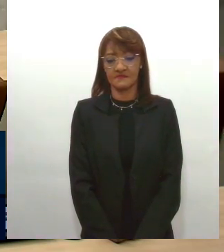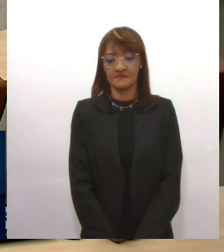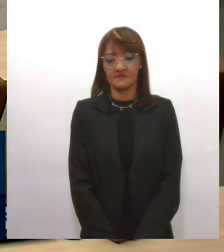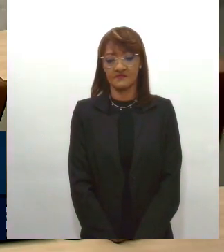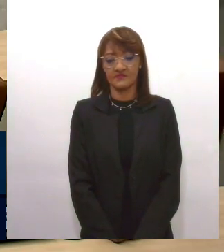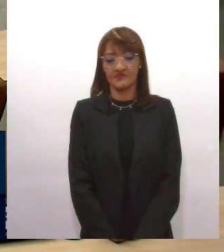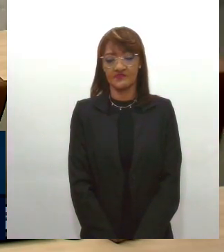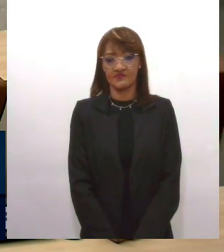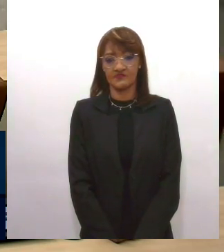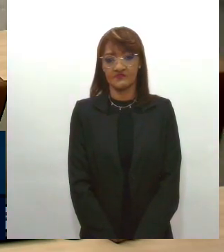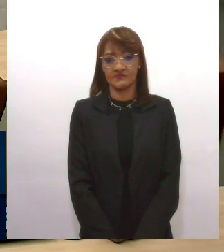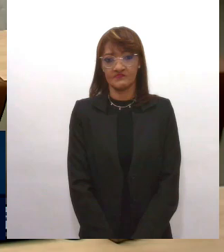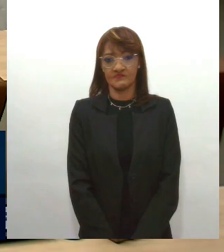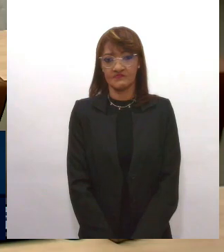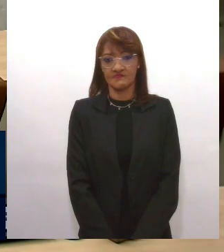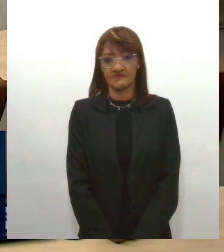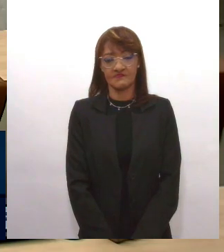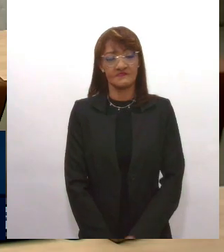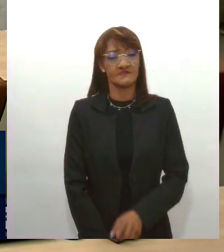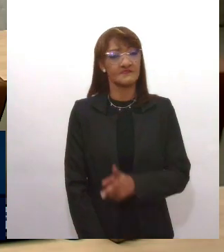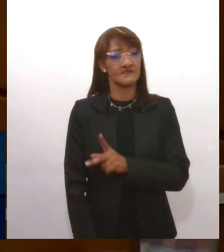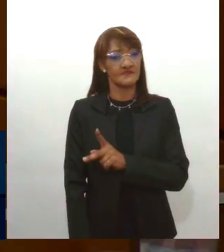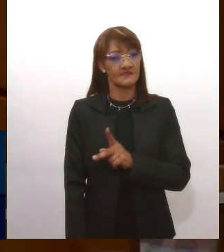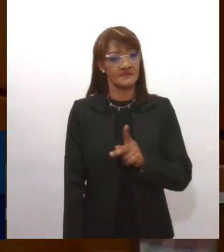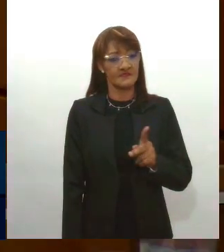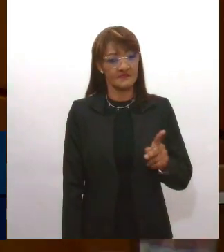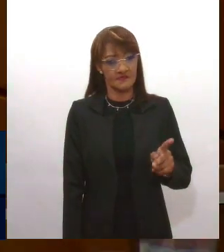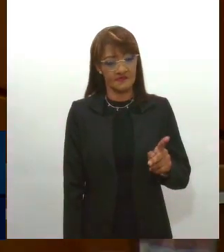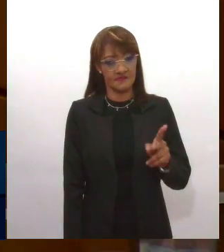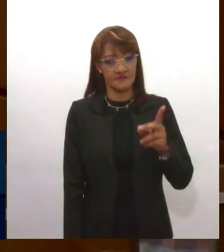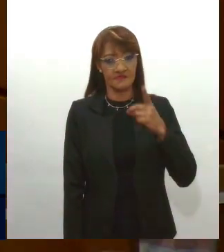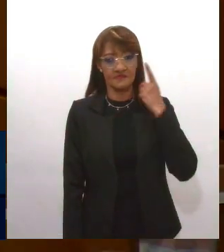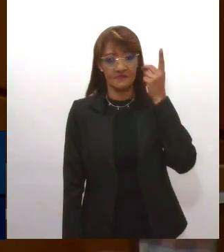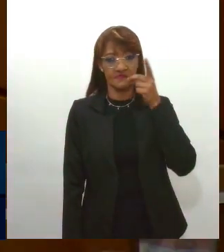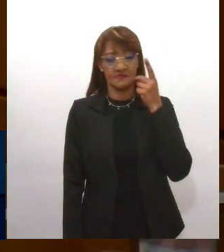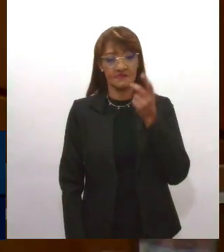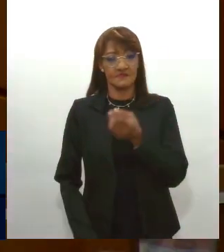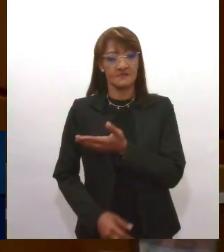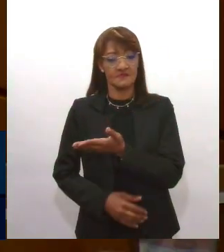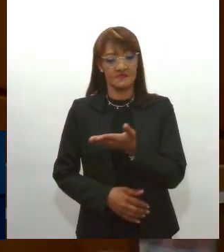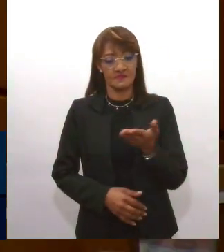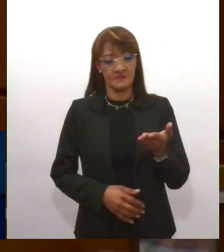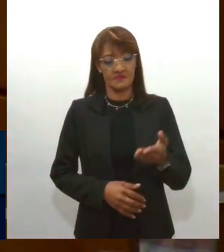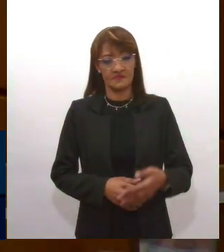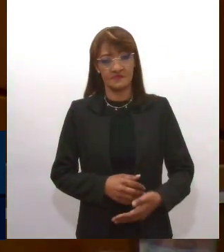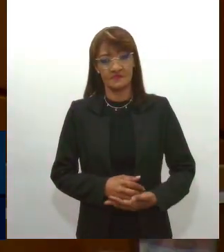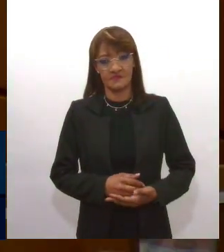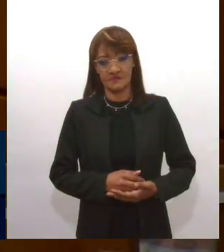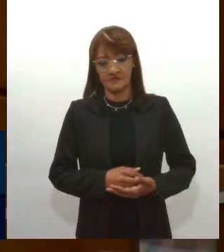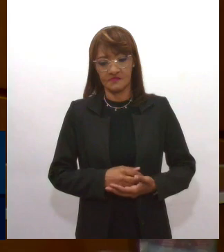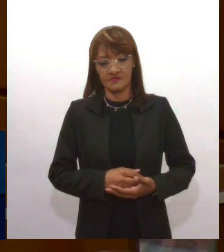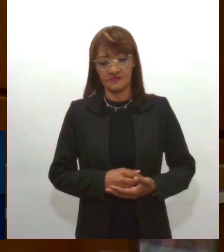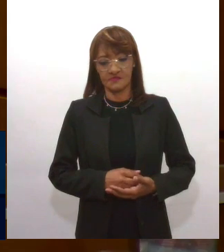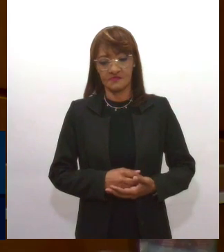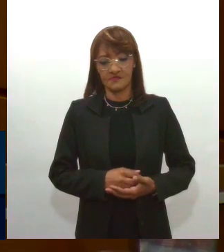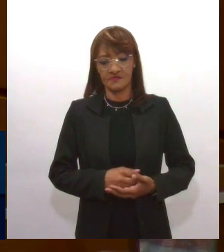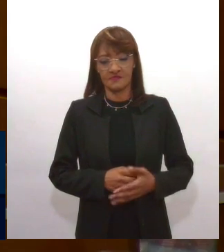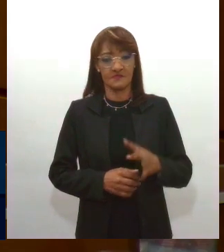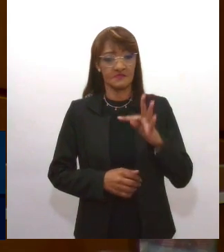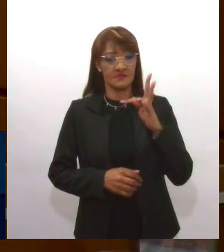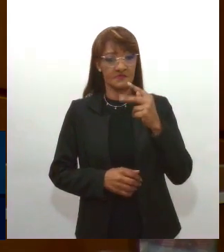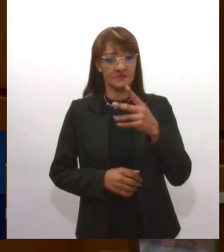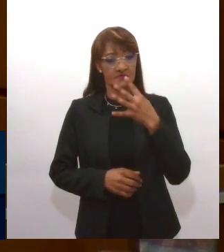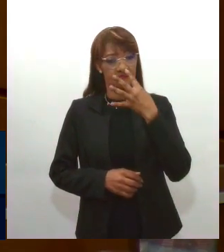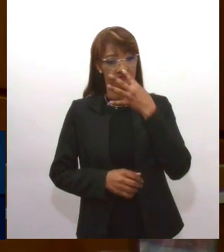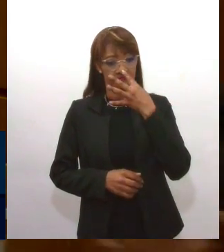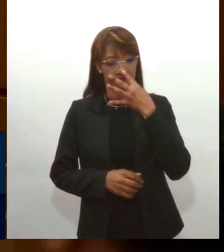senhor presidente senhores deputados deputadas os que nos assistem pelas Galerias